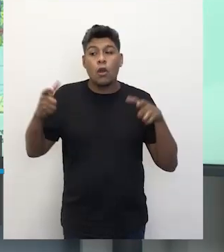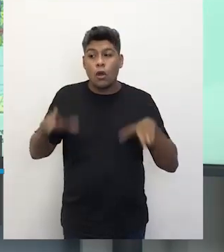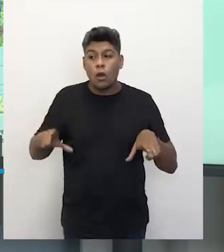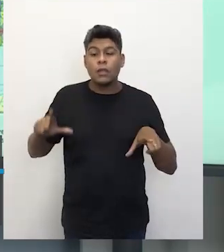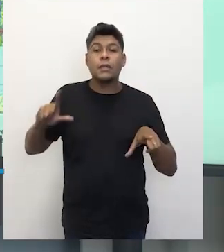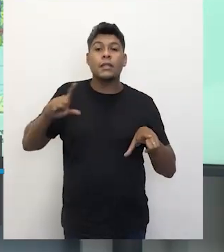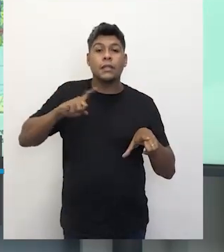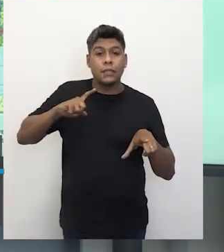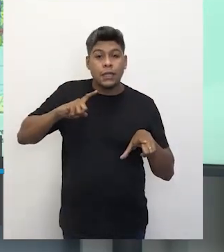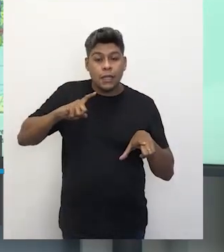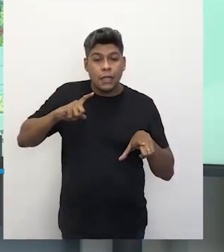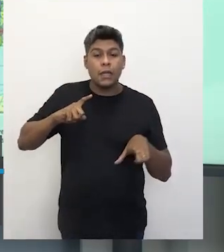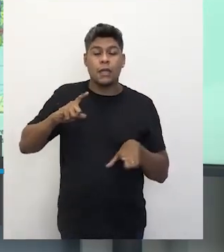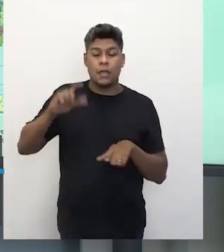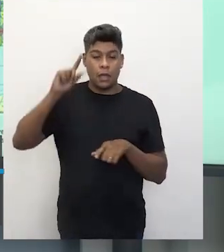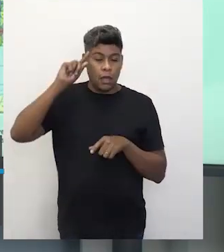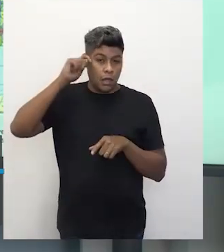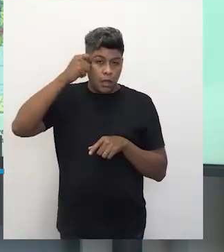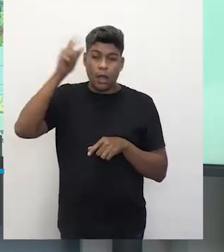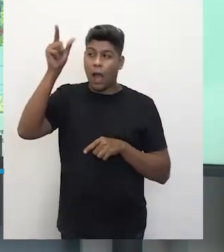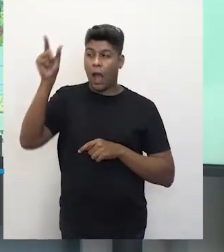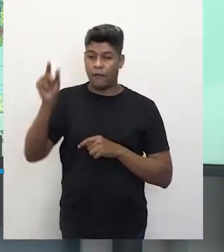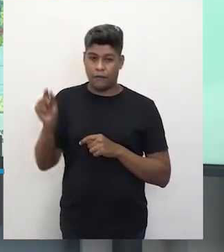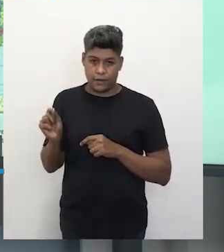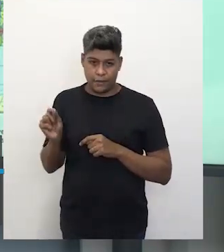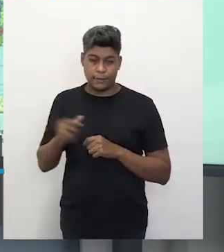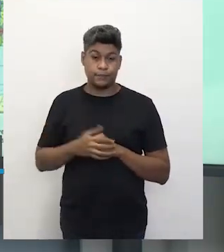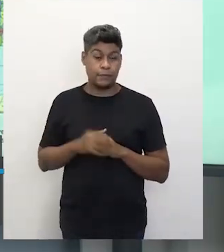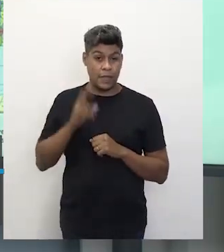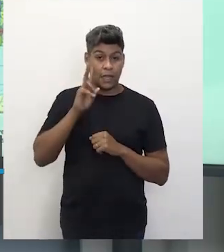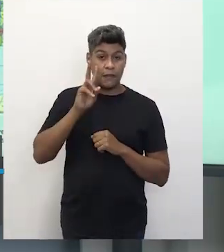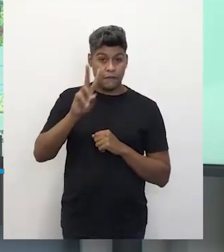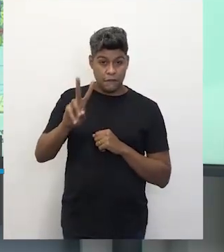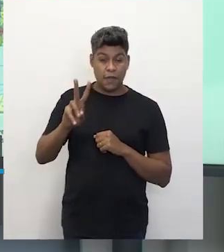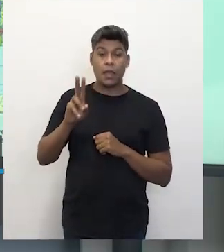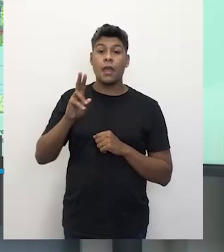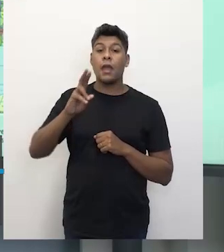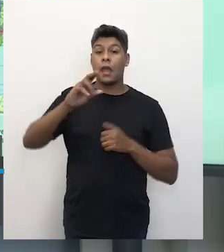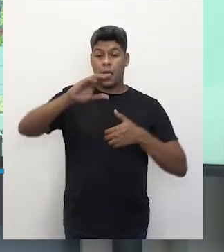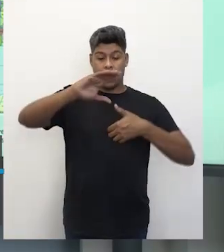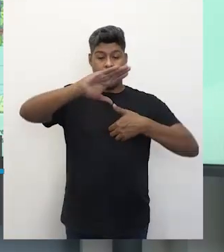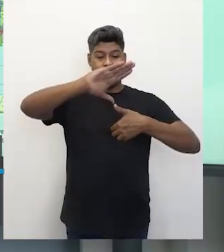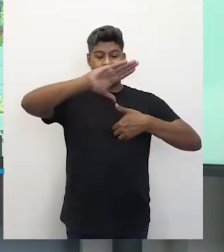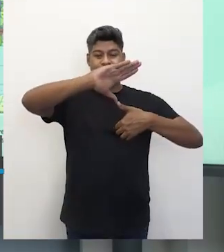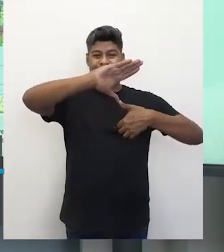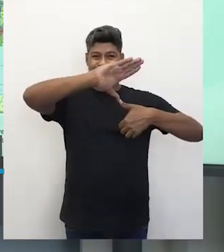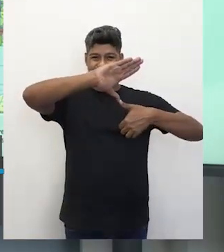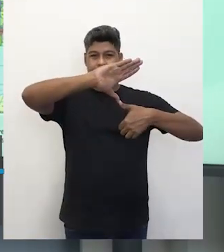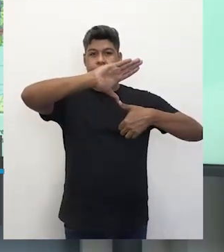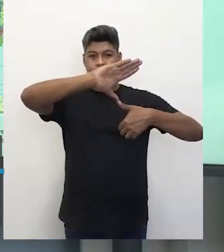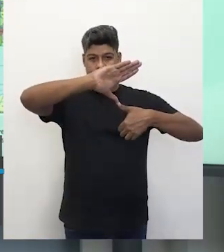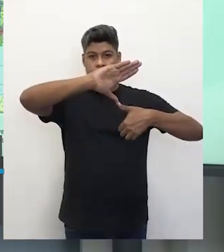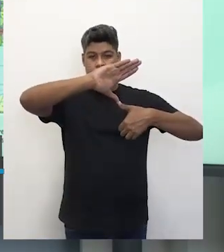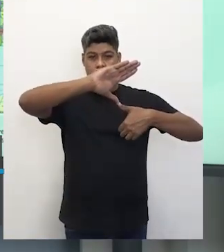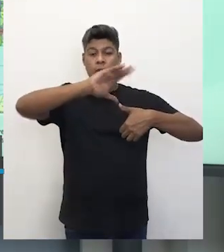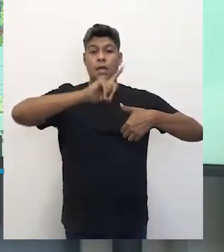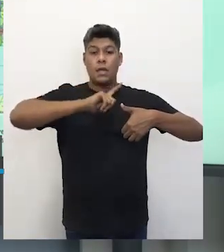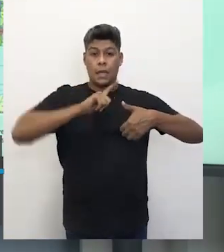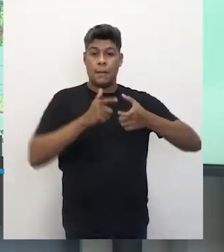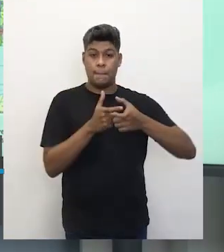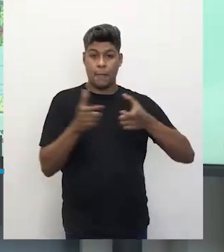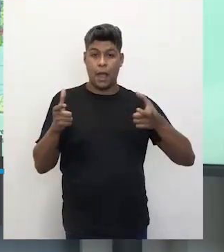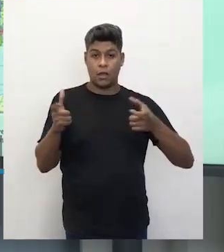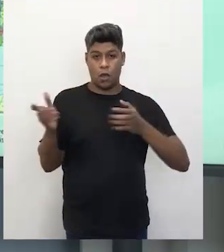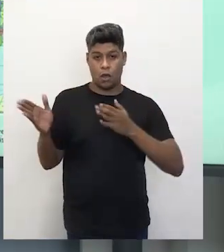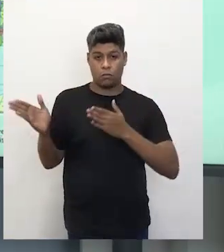que nós temos o continente Africano quando a gente vê o continente americano a gente vê uma extensão maior então na